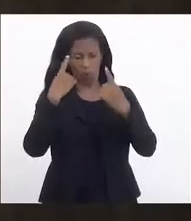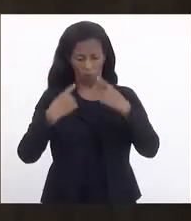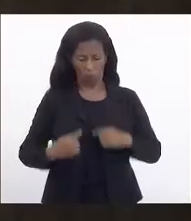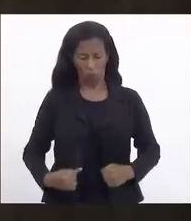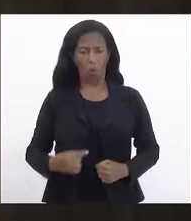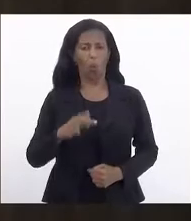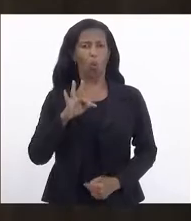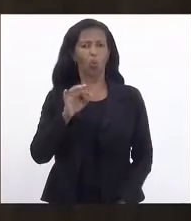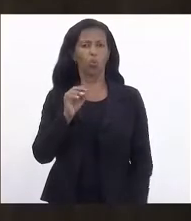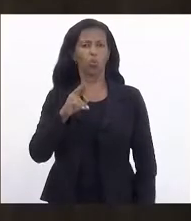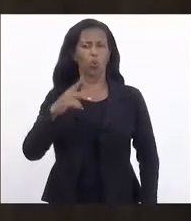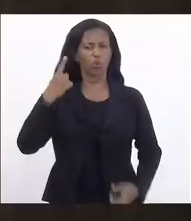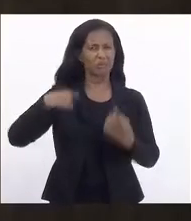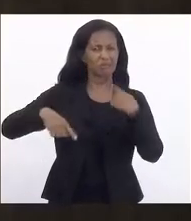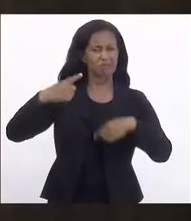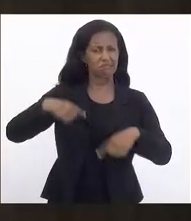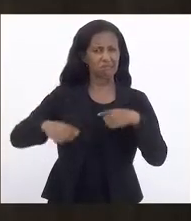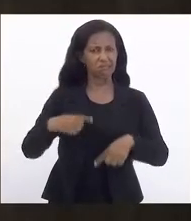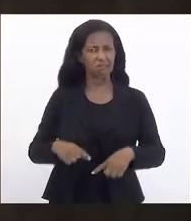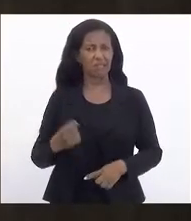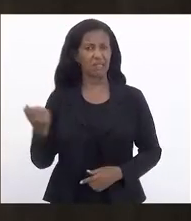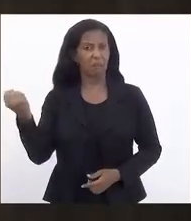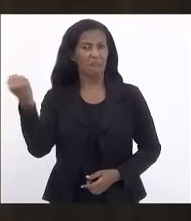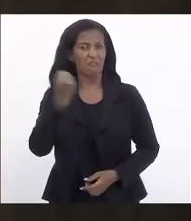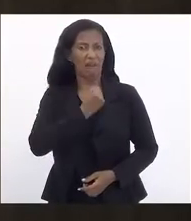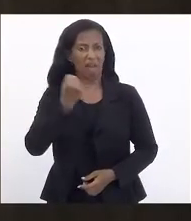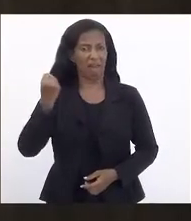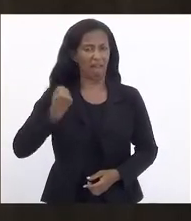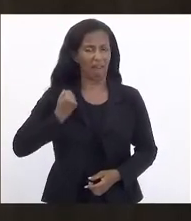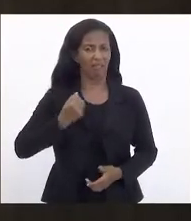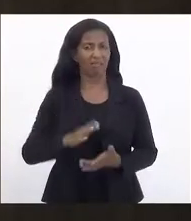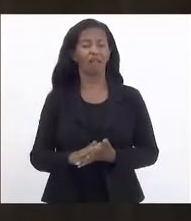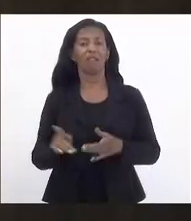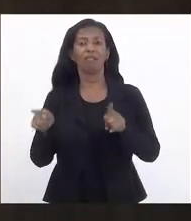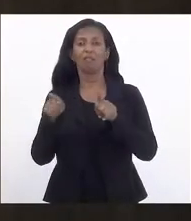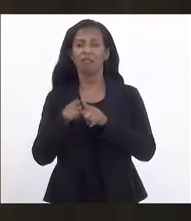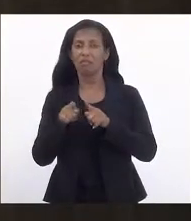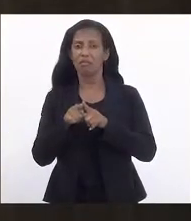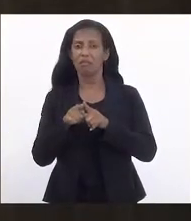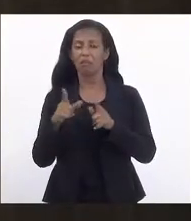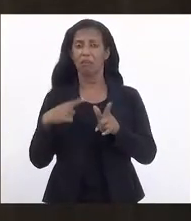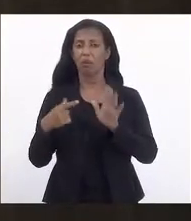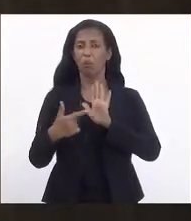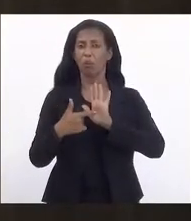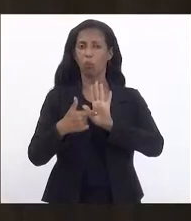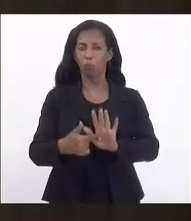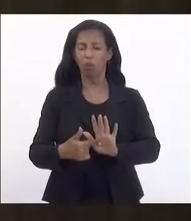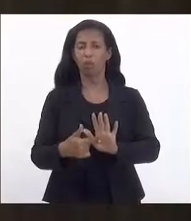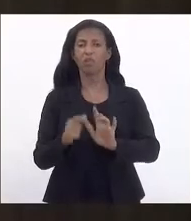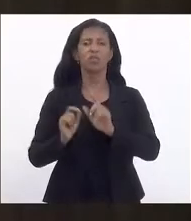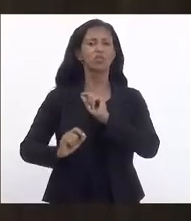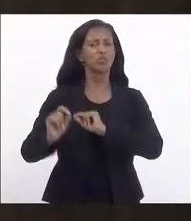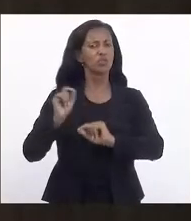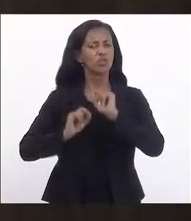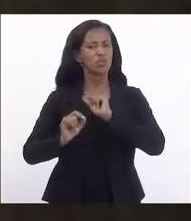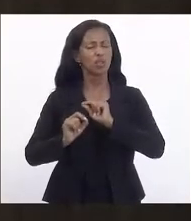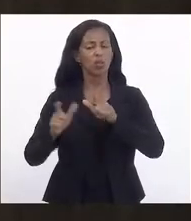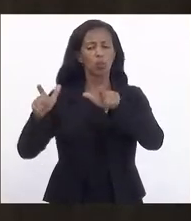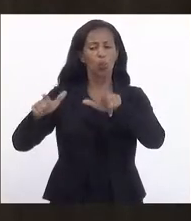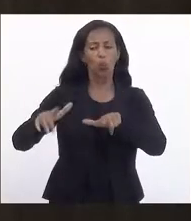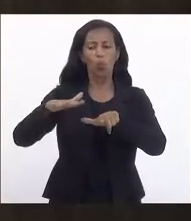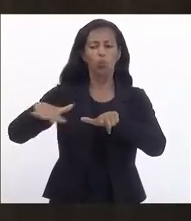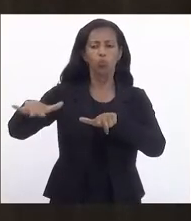de tortura e até mesmo de facadas chamamos a atenção para a grave constatação de que no local